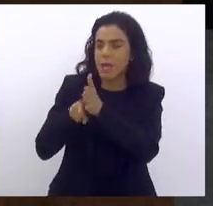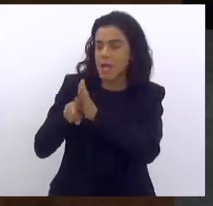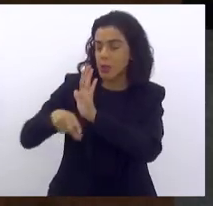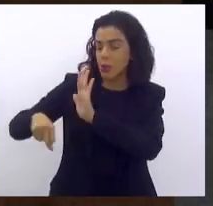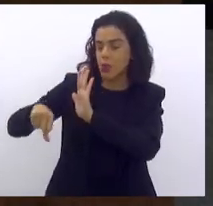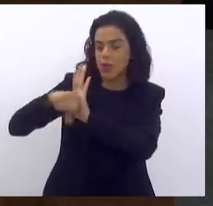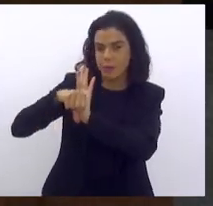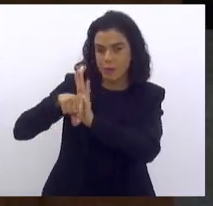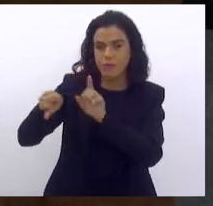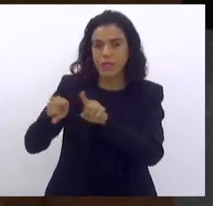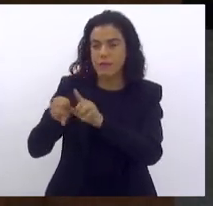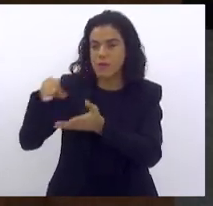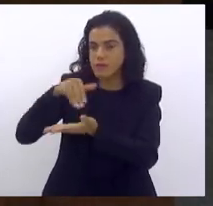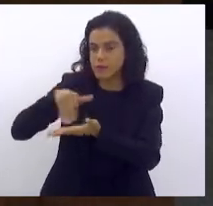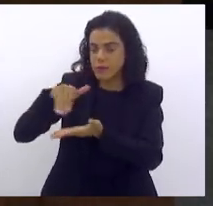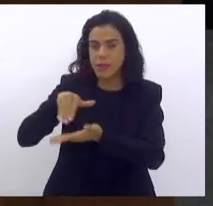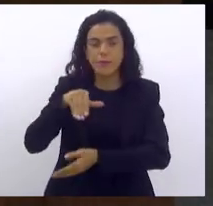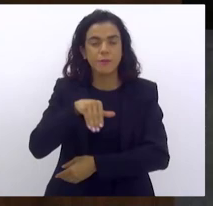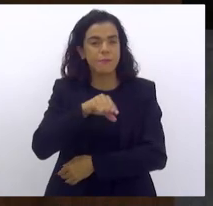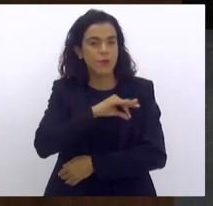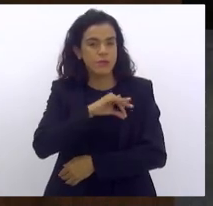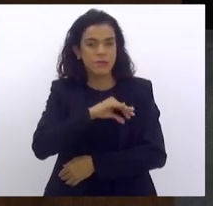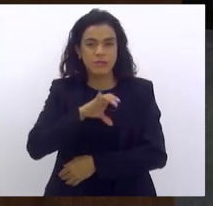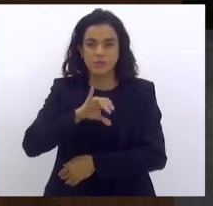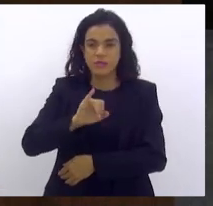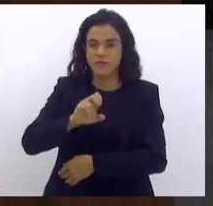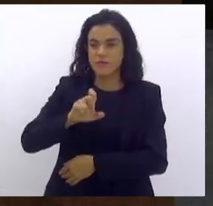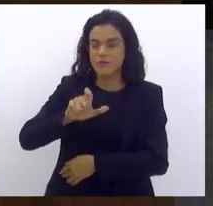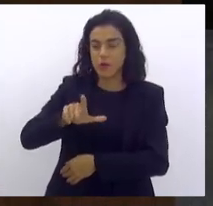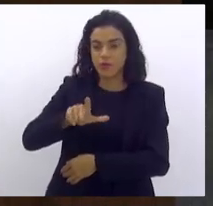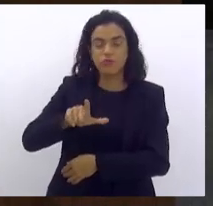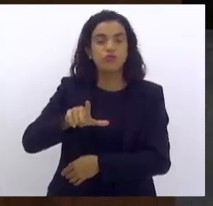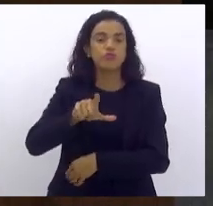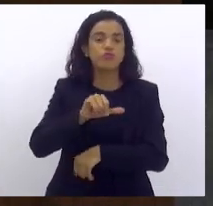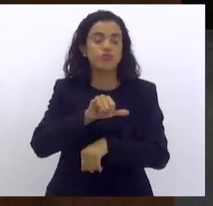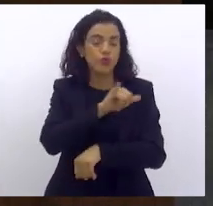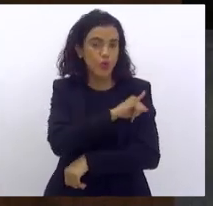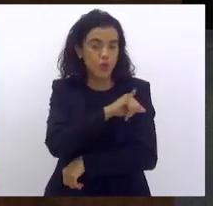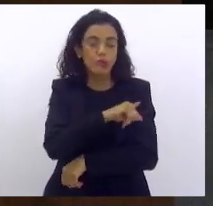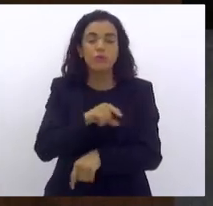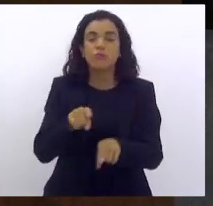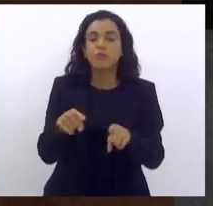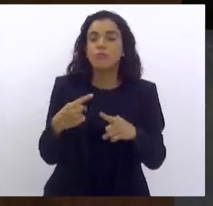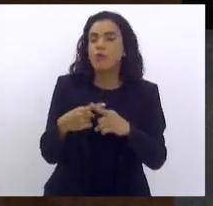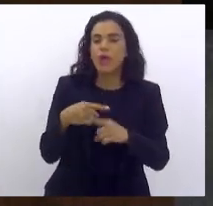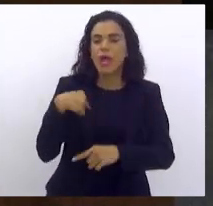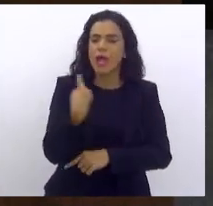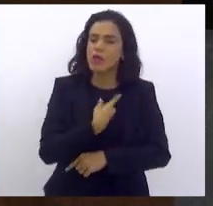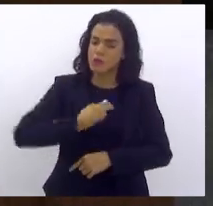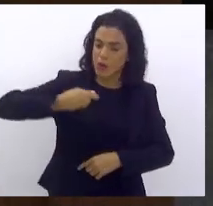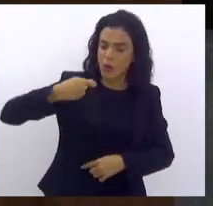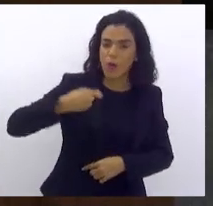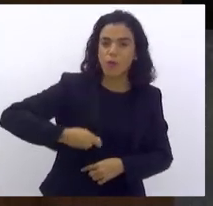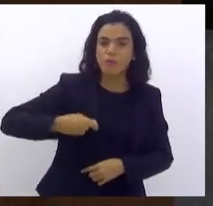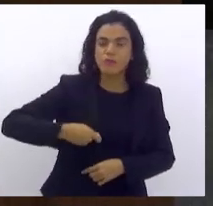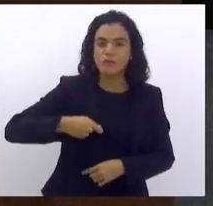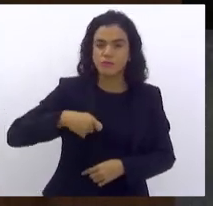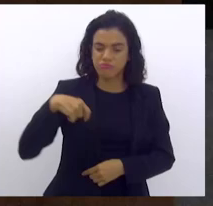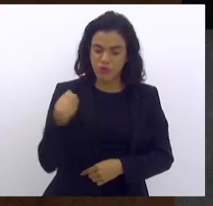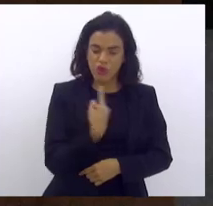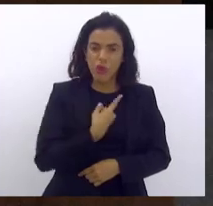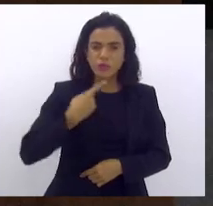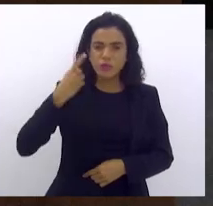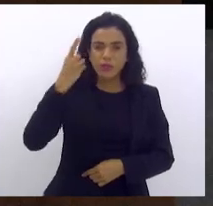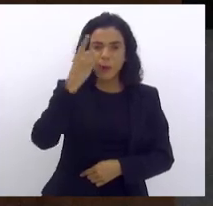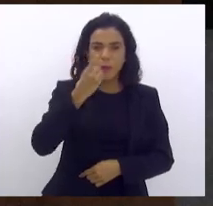ouvir o secretário de Polícia Civil do Estado do Rio de Janeiro, porque, afinal de contas, essa é a nossa obrigação, enquanto